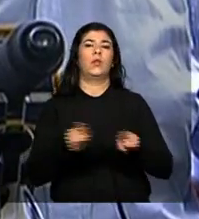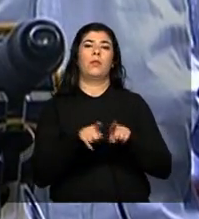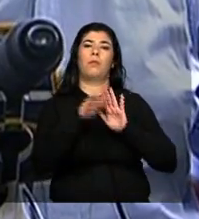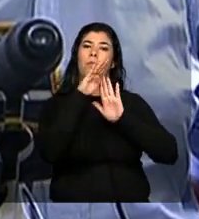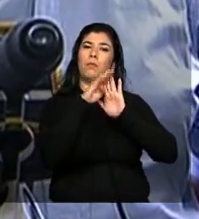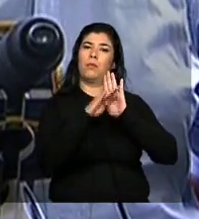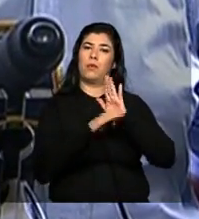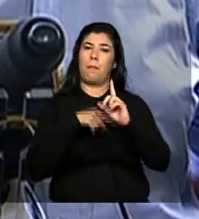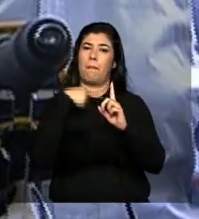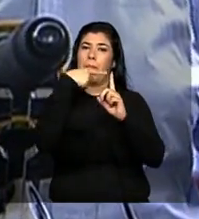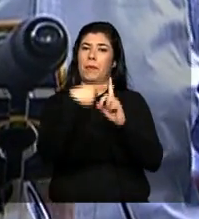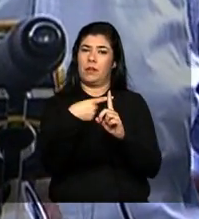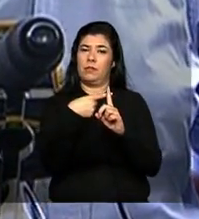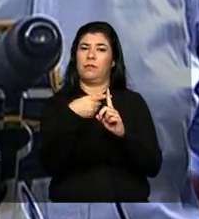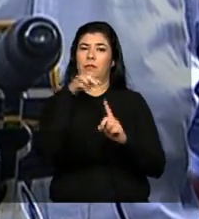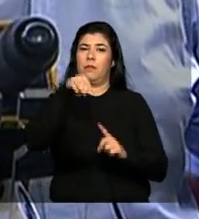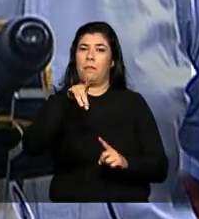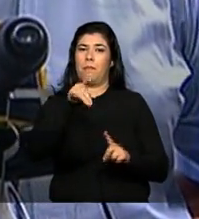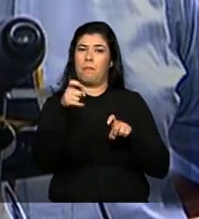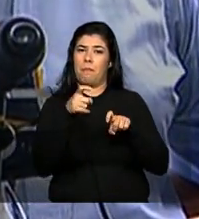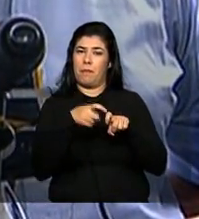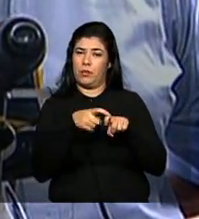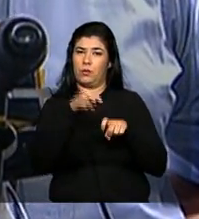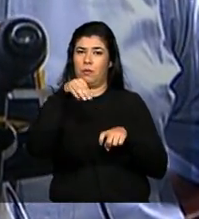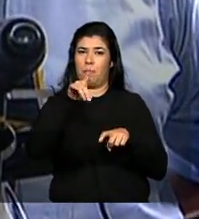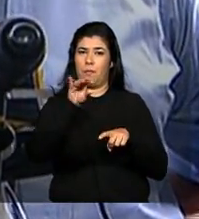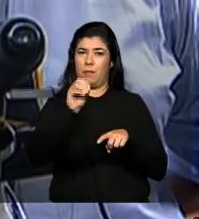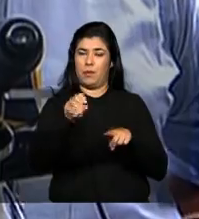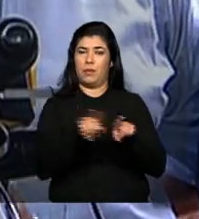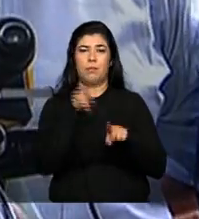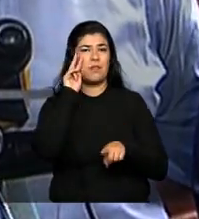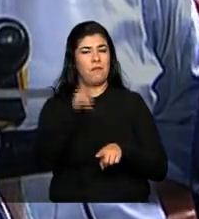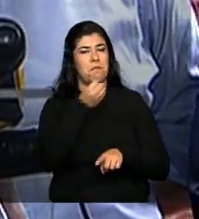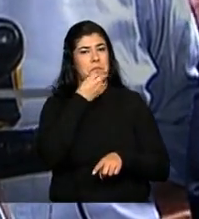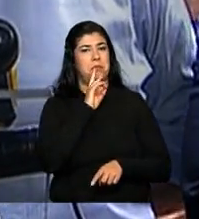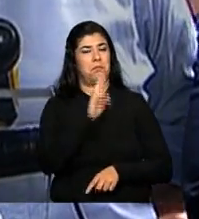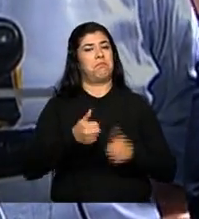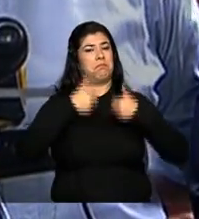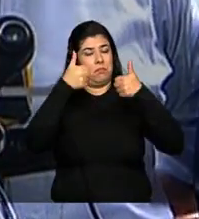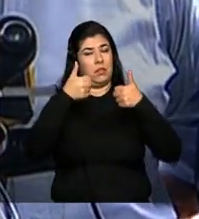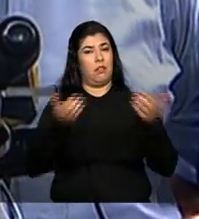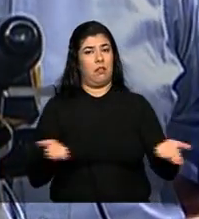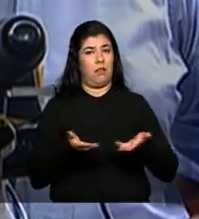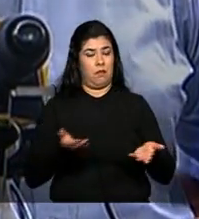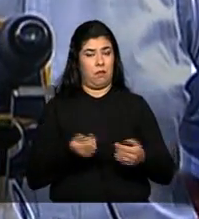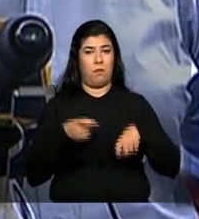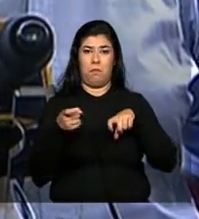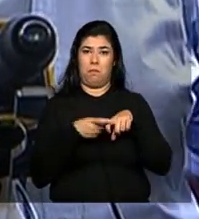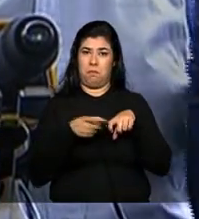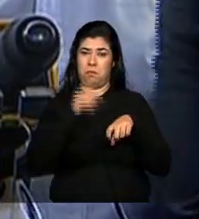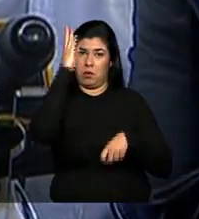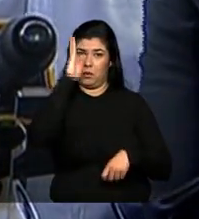um programa exitoso. Inclusive, é uma coisa fantástica ver que desta, agora, os médicos